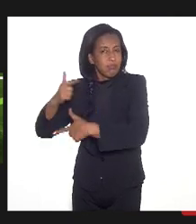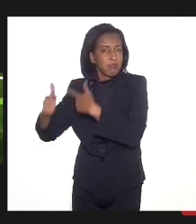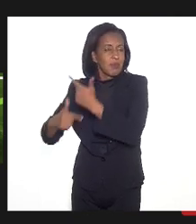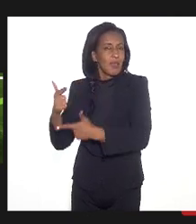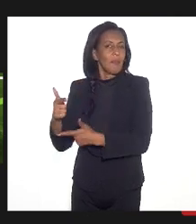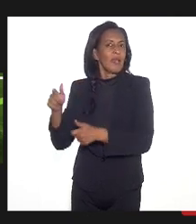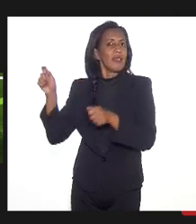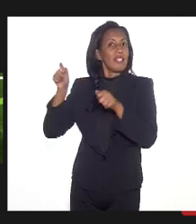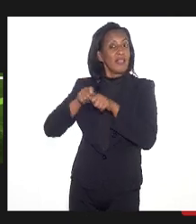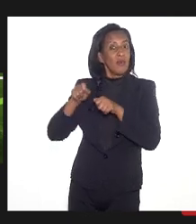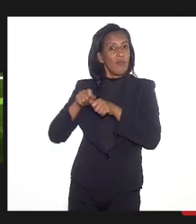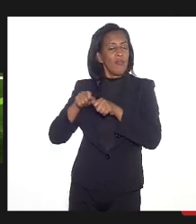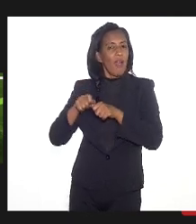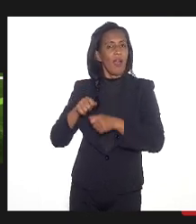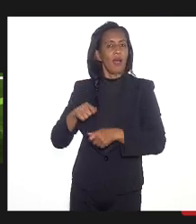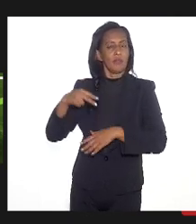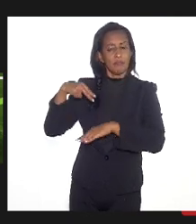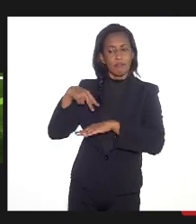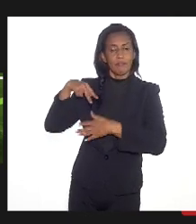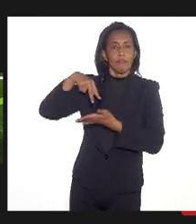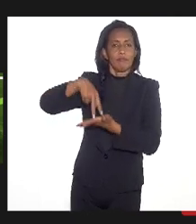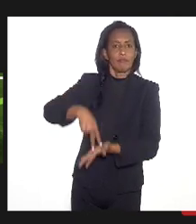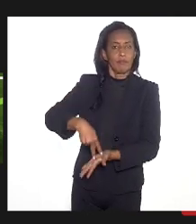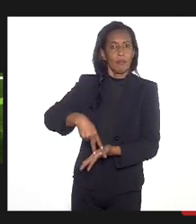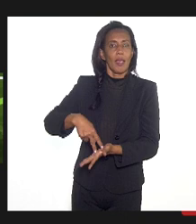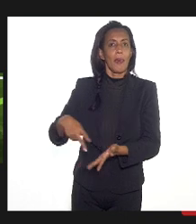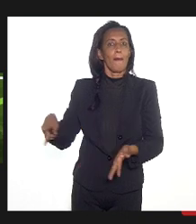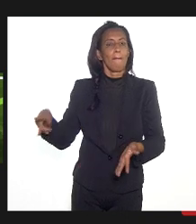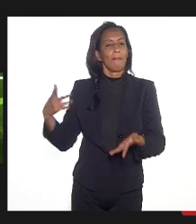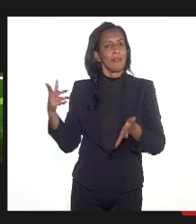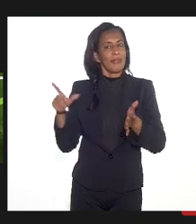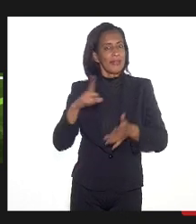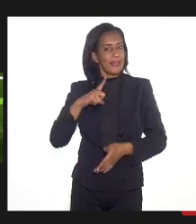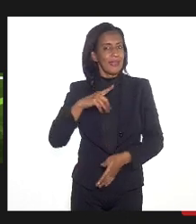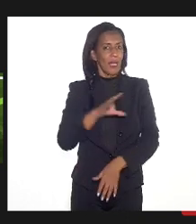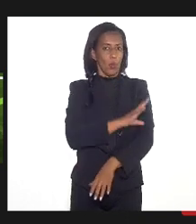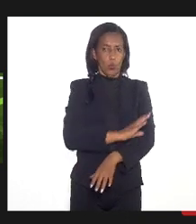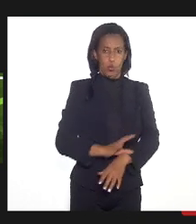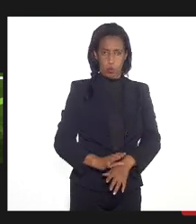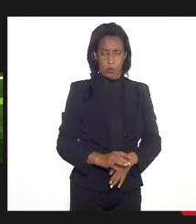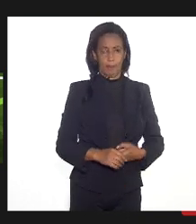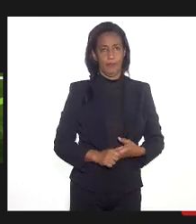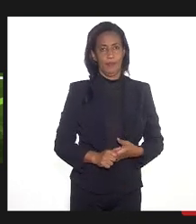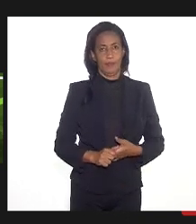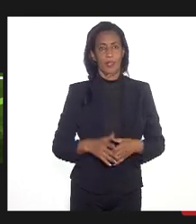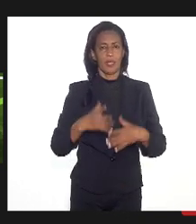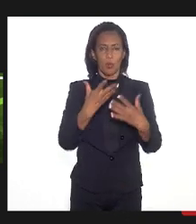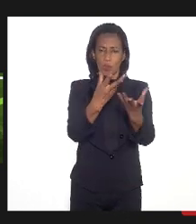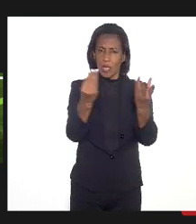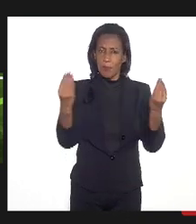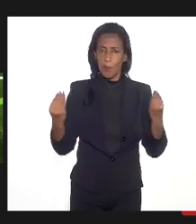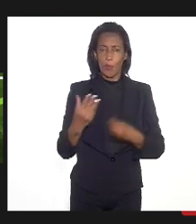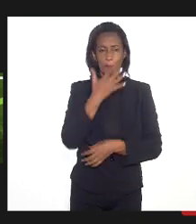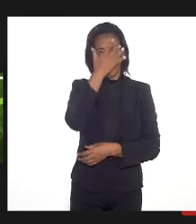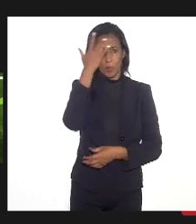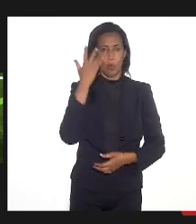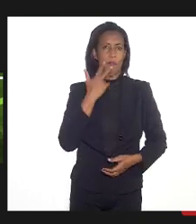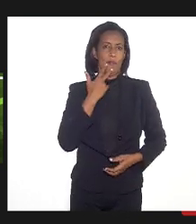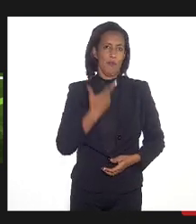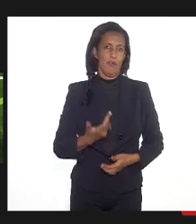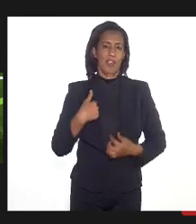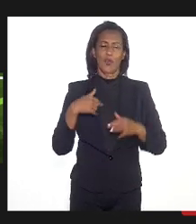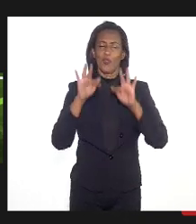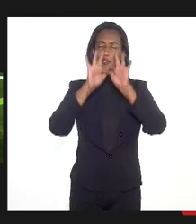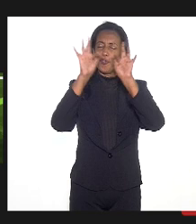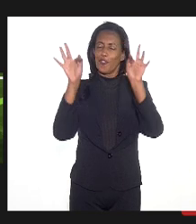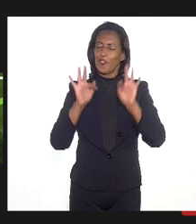é que faz a gente manter a nossa cultura. Então, eu não vou me alongar muito, porque tem muita gente, e eu estou muito